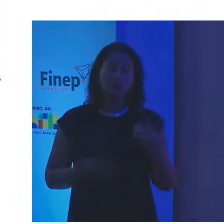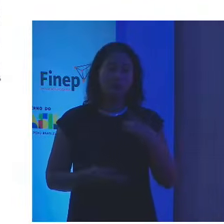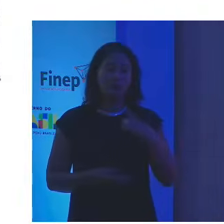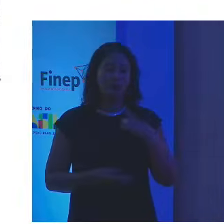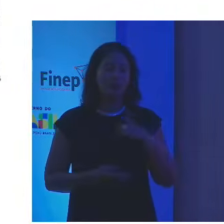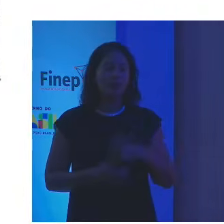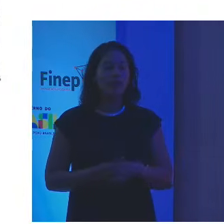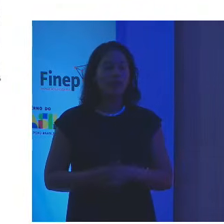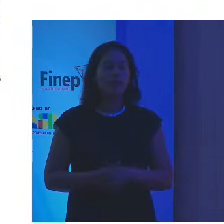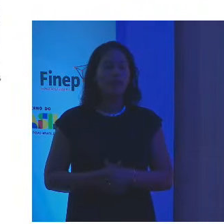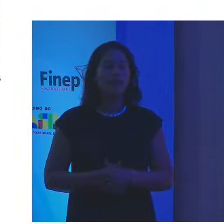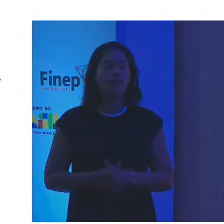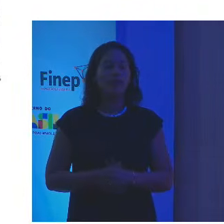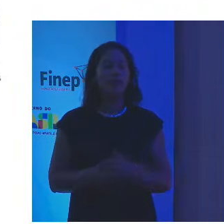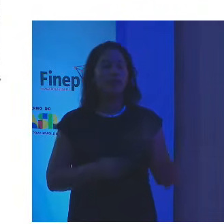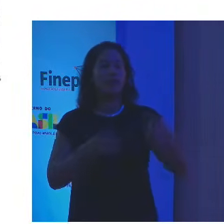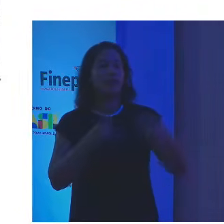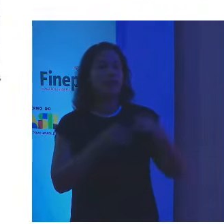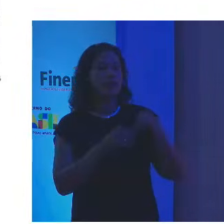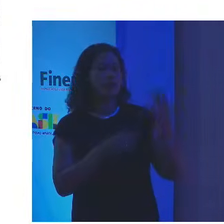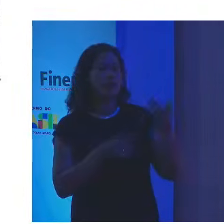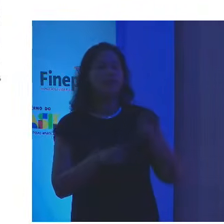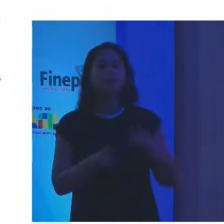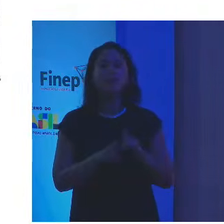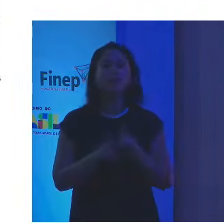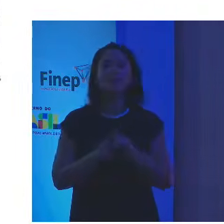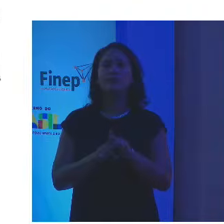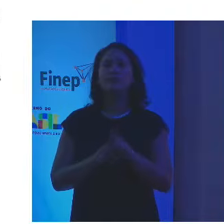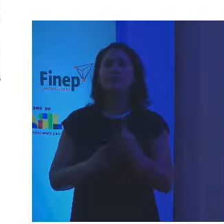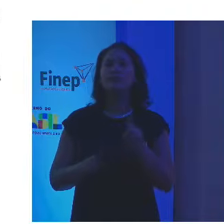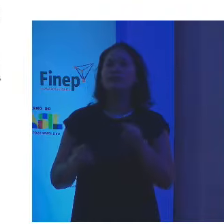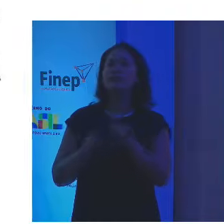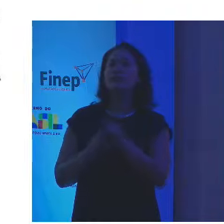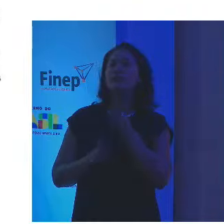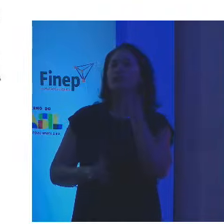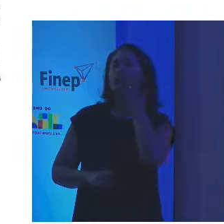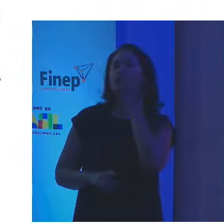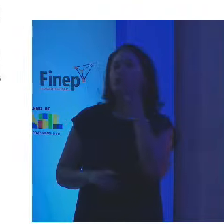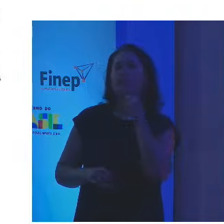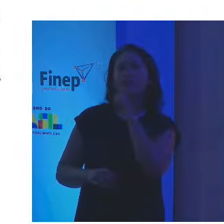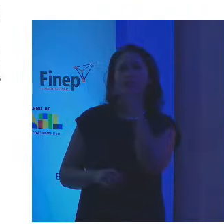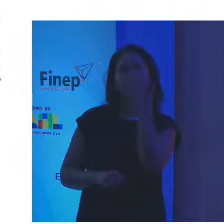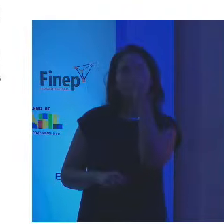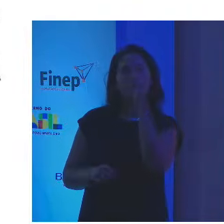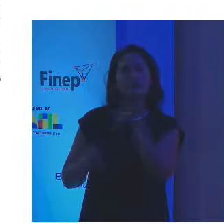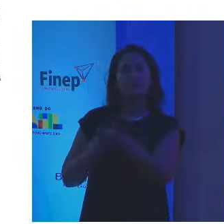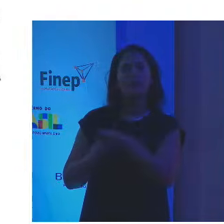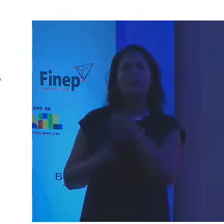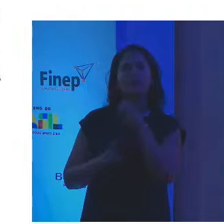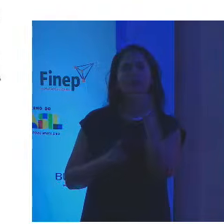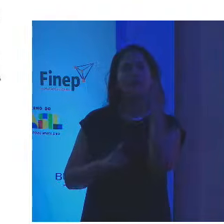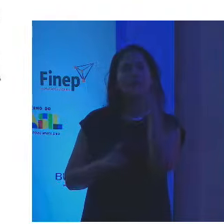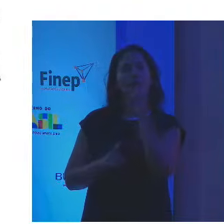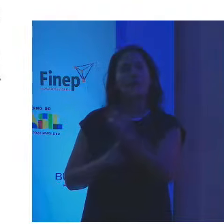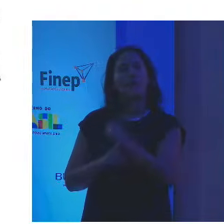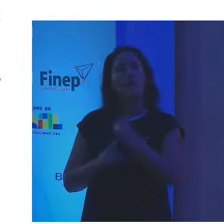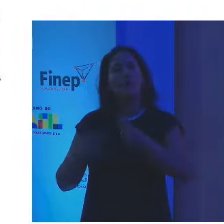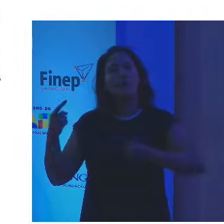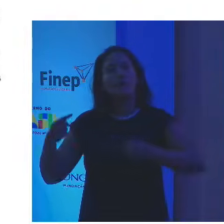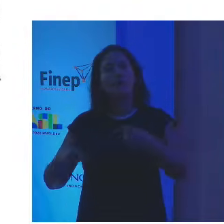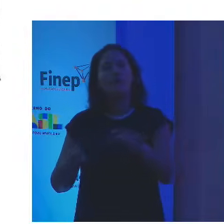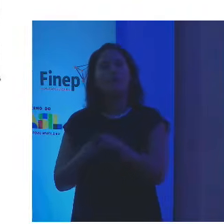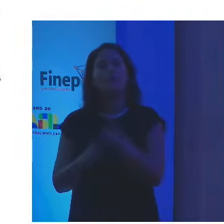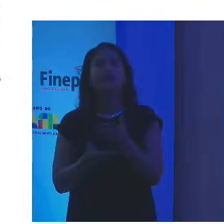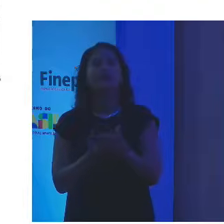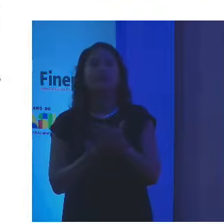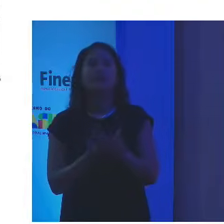tem a política externa, você tem a diplomacia científica, a interface ciência-política, mas você também tem os estudos